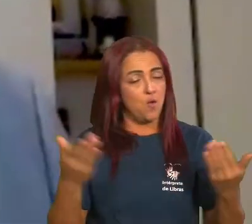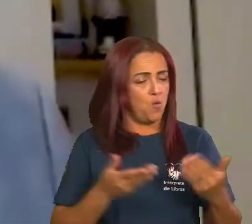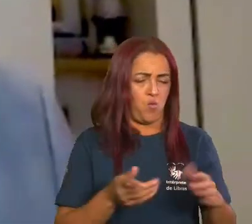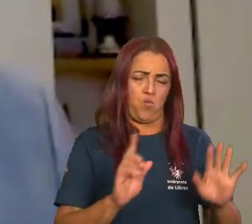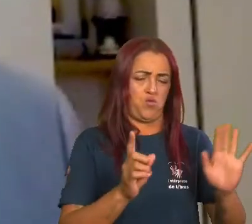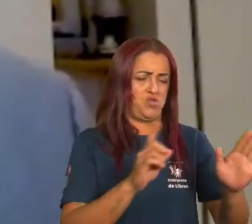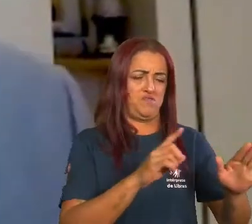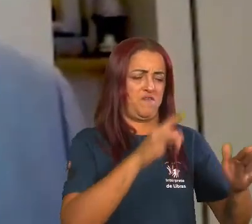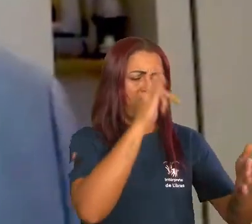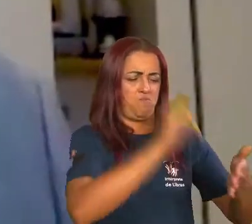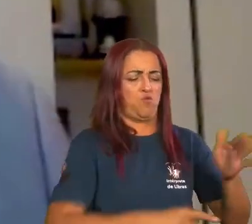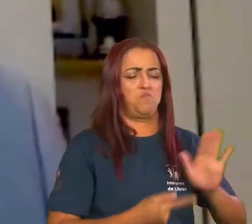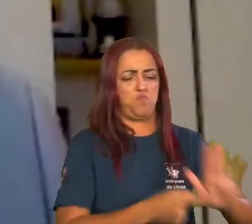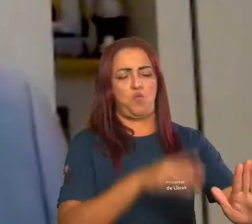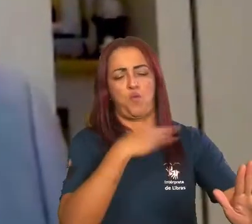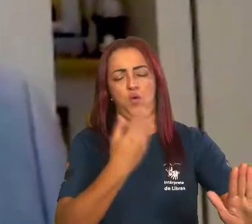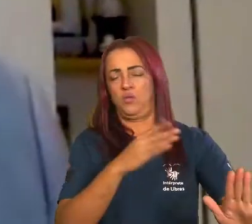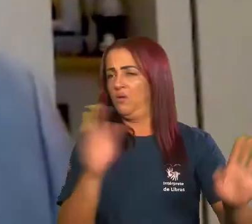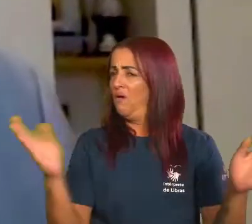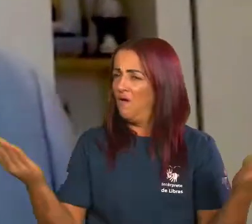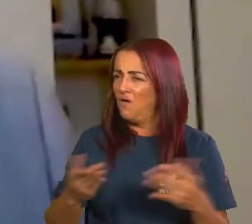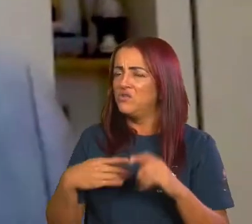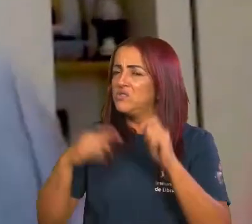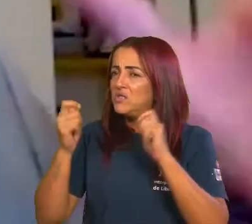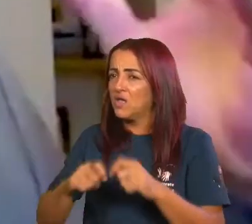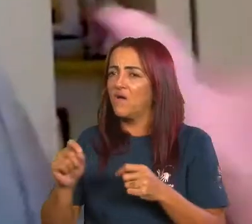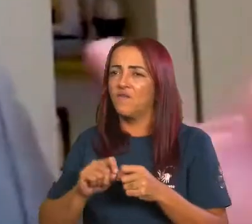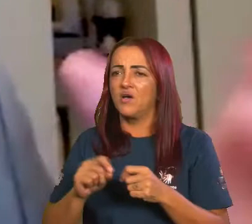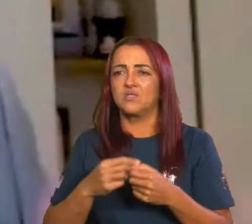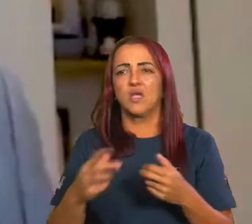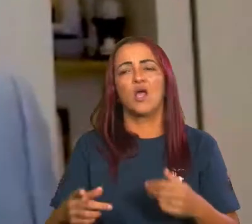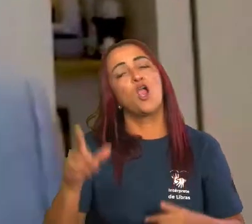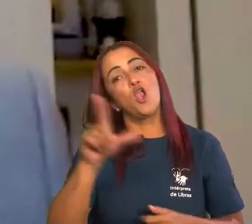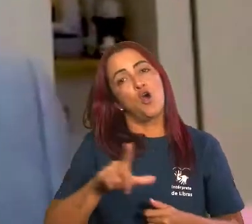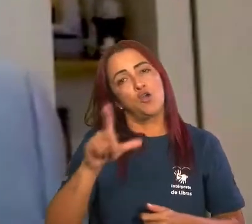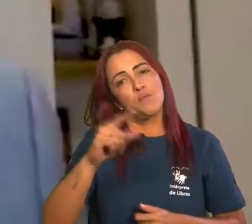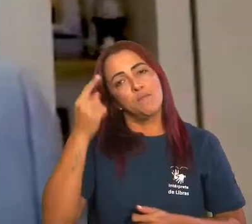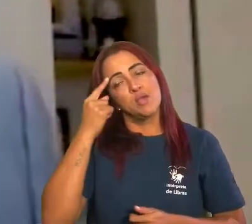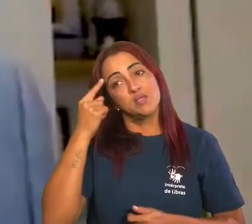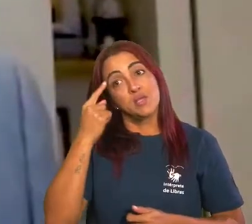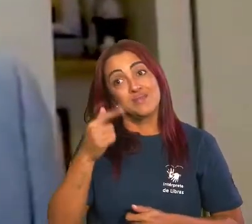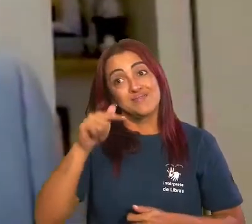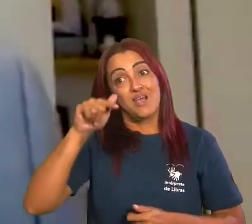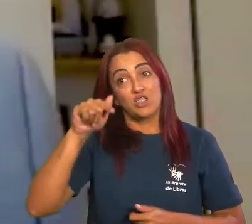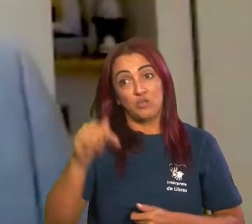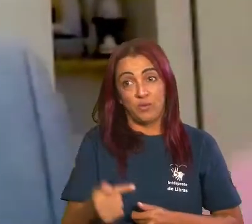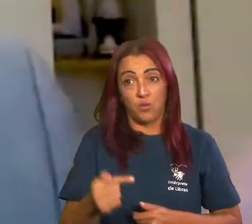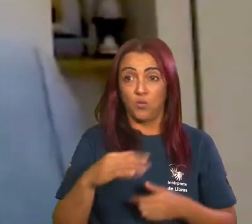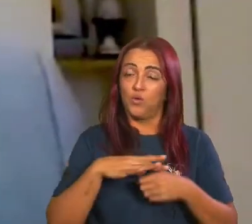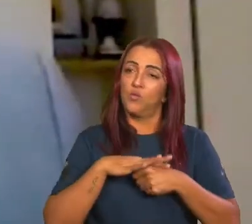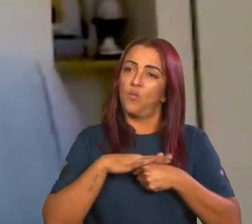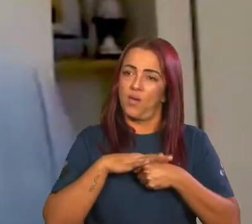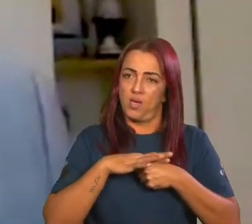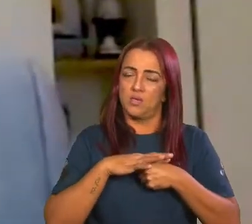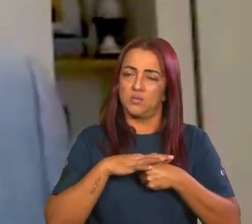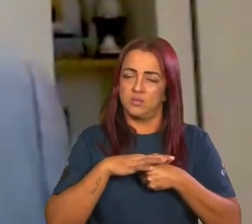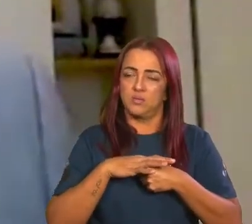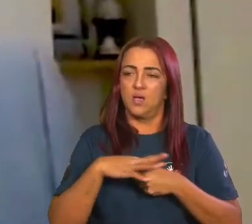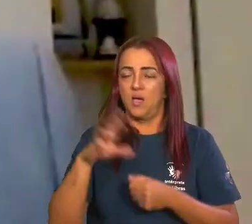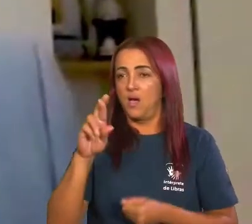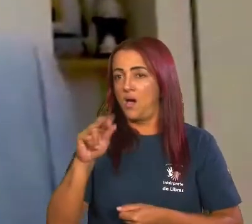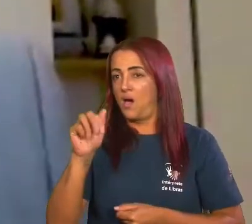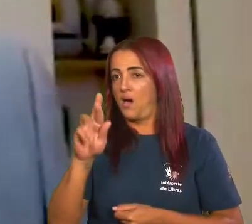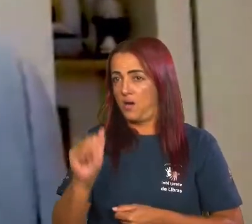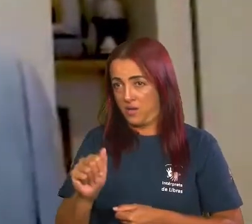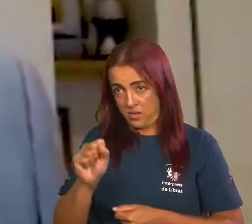dia, a gente tem muita coisa para fazer. É óbvio que, se a gente for pensar nas 7 mil doenças raras, nós temos tratamento